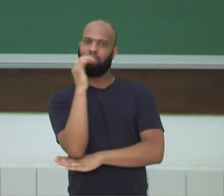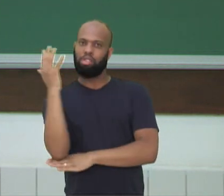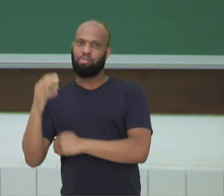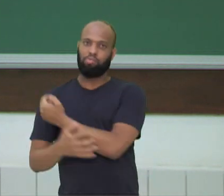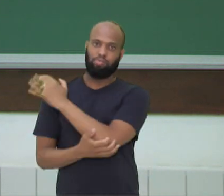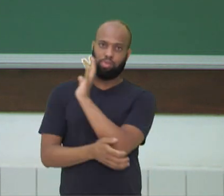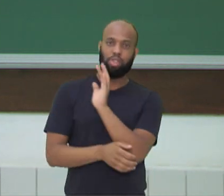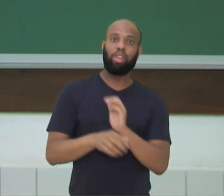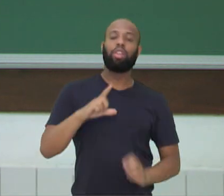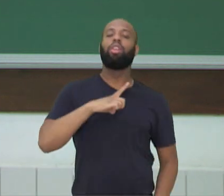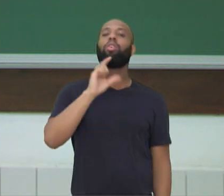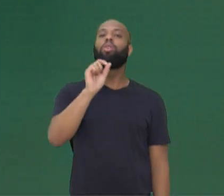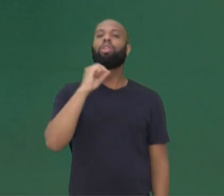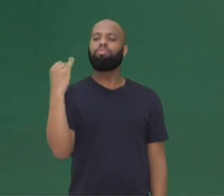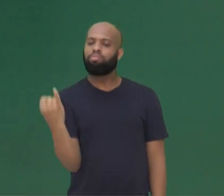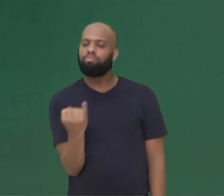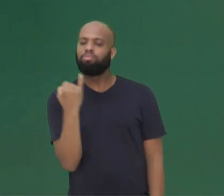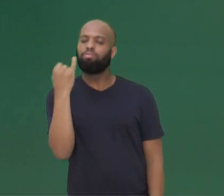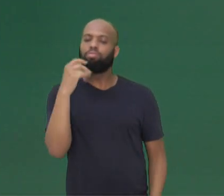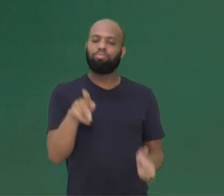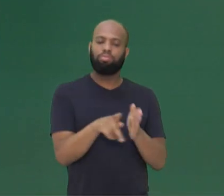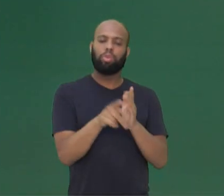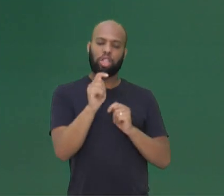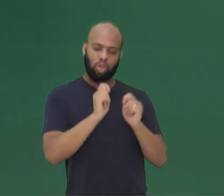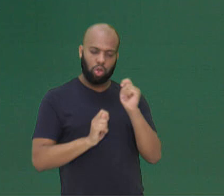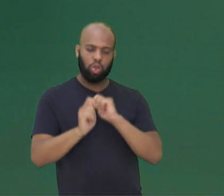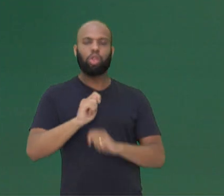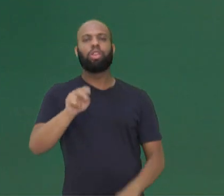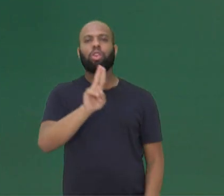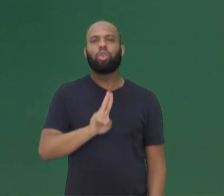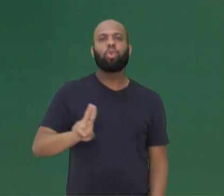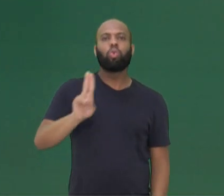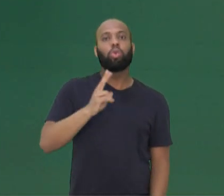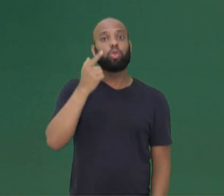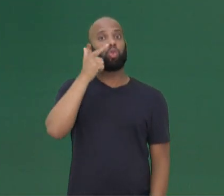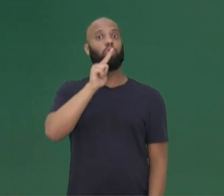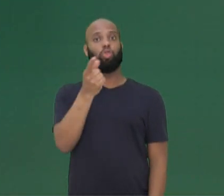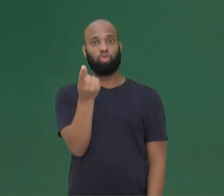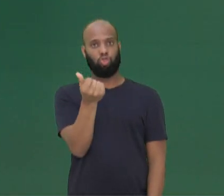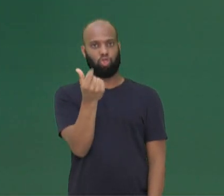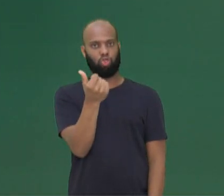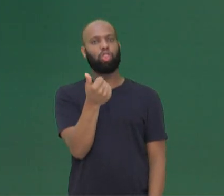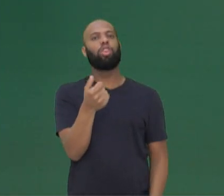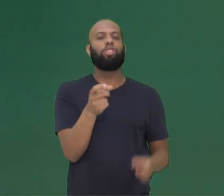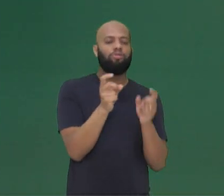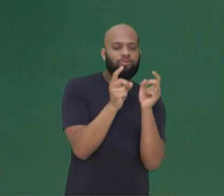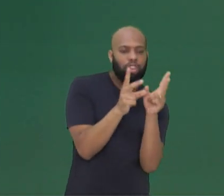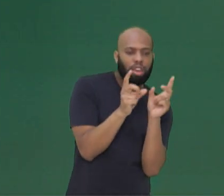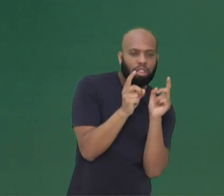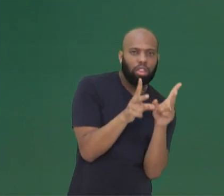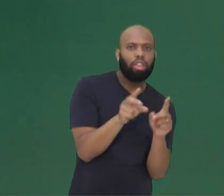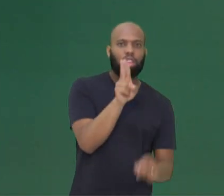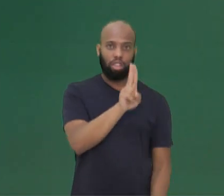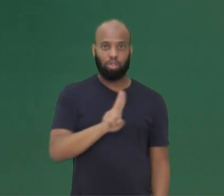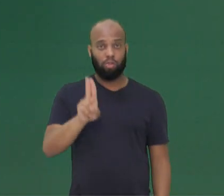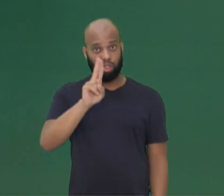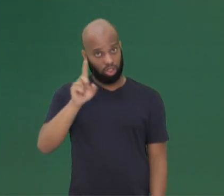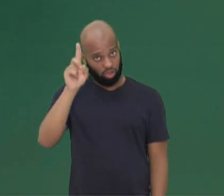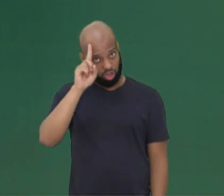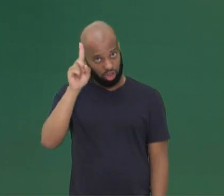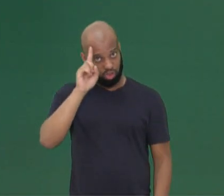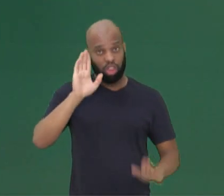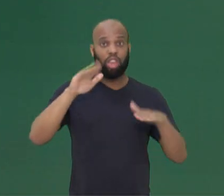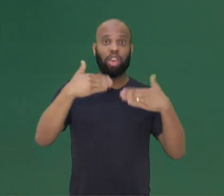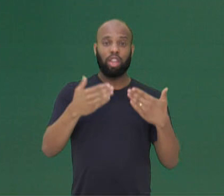importância econômica, ou seja, nós utilizamos para gerar dinheiro, vender e nós utilizamos no dia a dia,